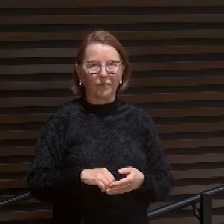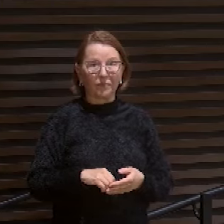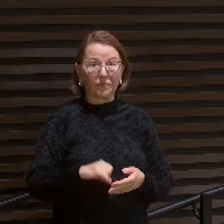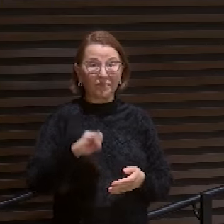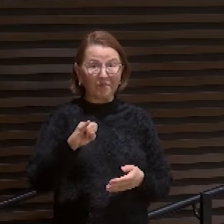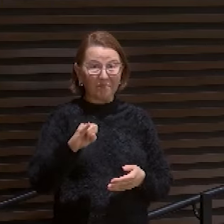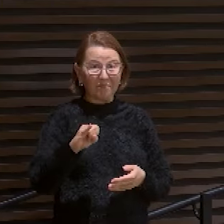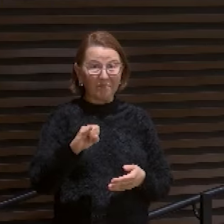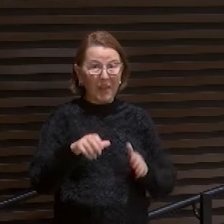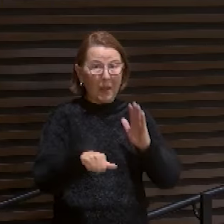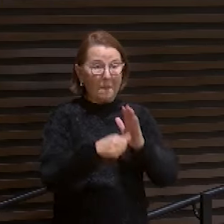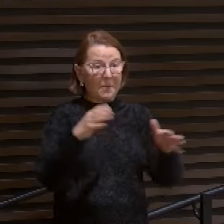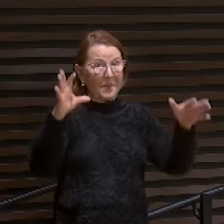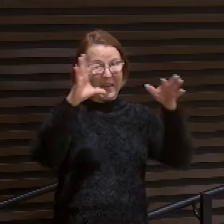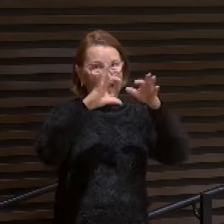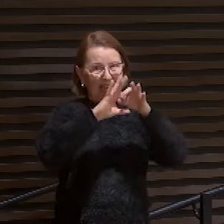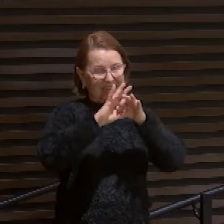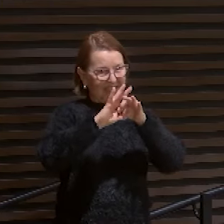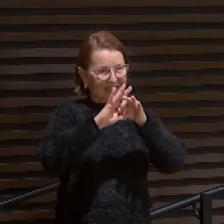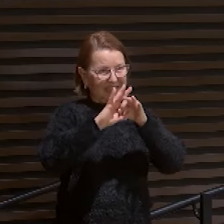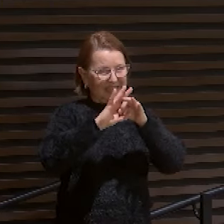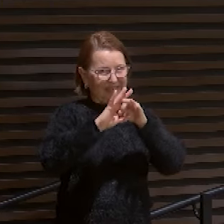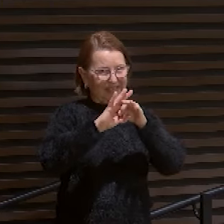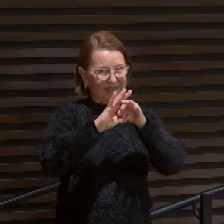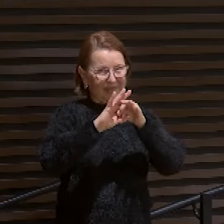se aquela primeira aliança